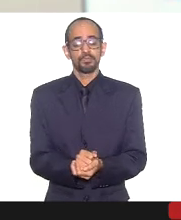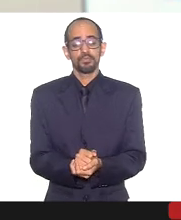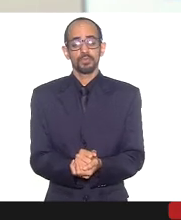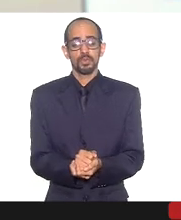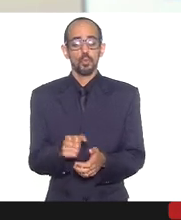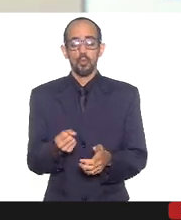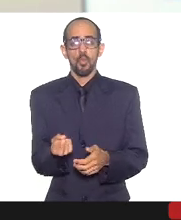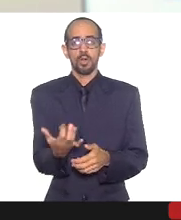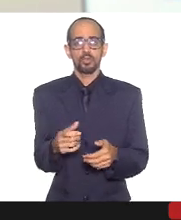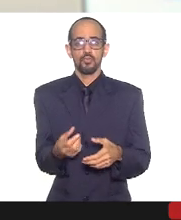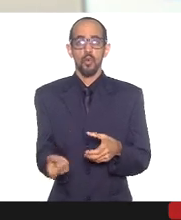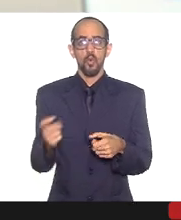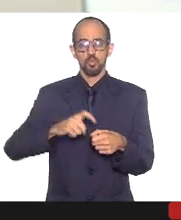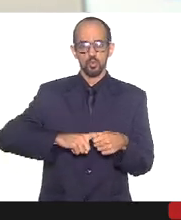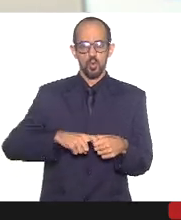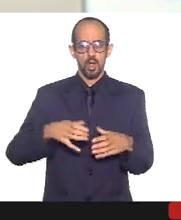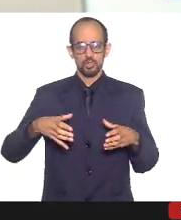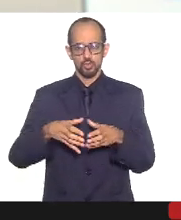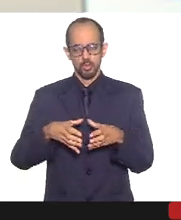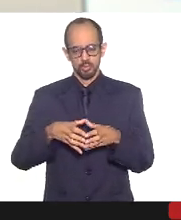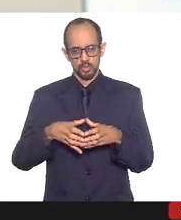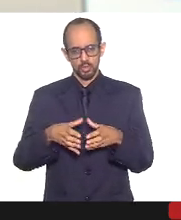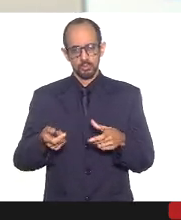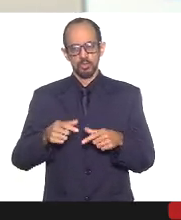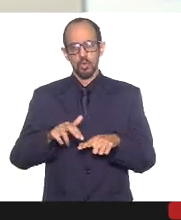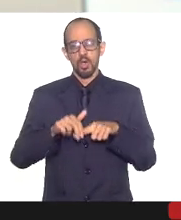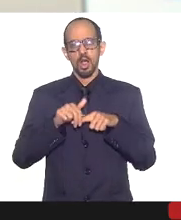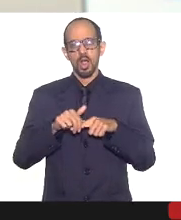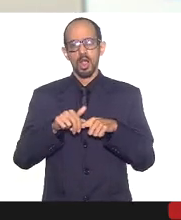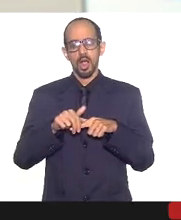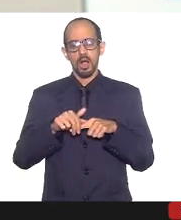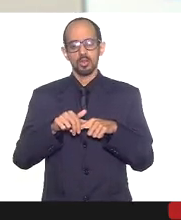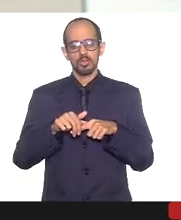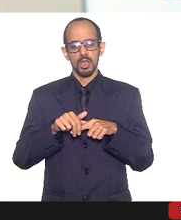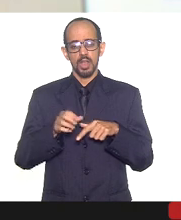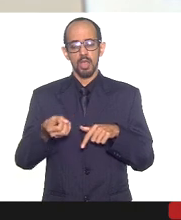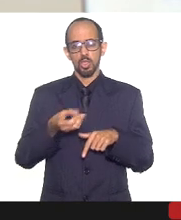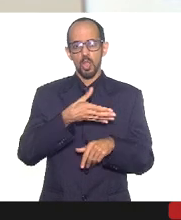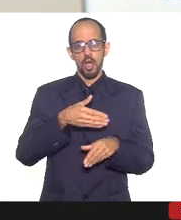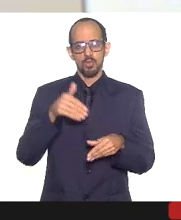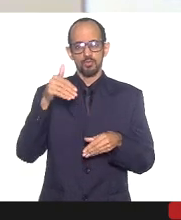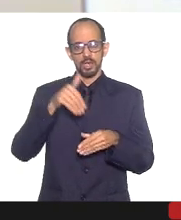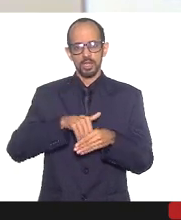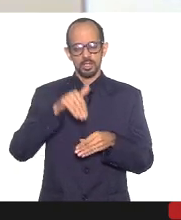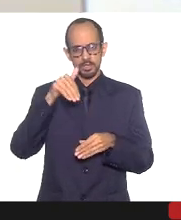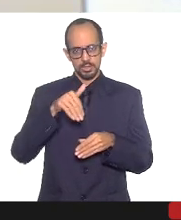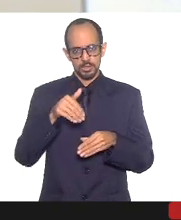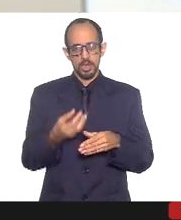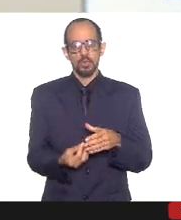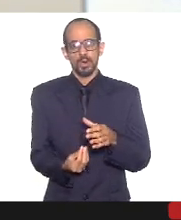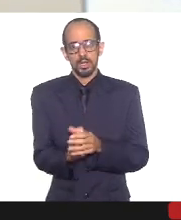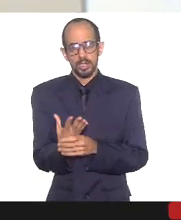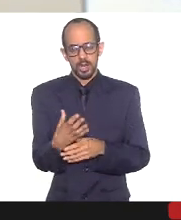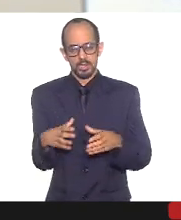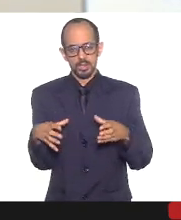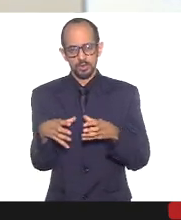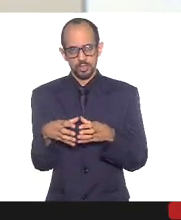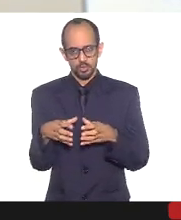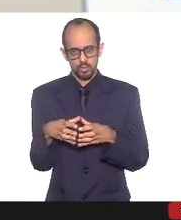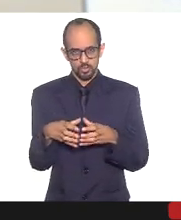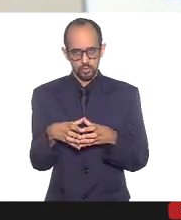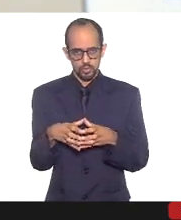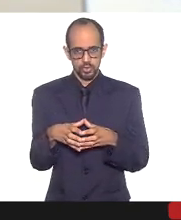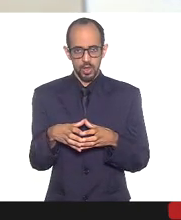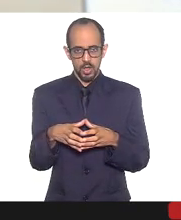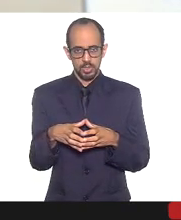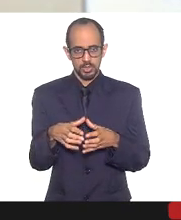reestabeleceram após o recesso do final do ano e após a nova eleição para a constituição das comissões,